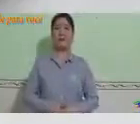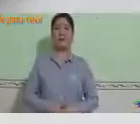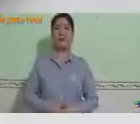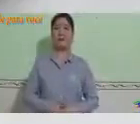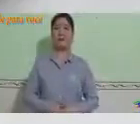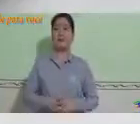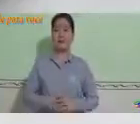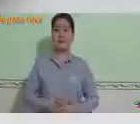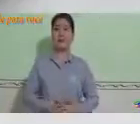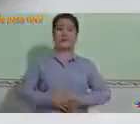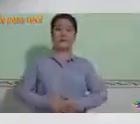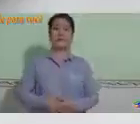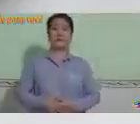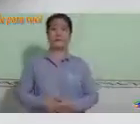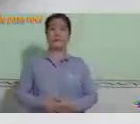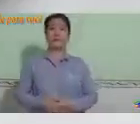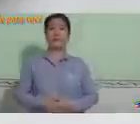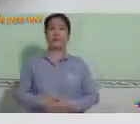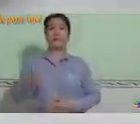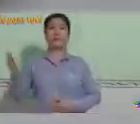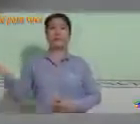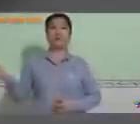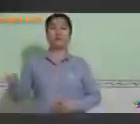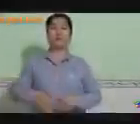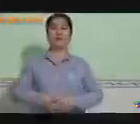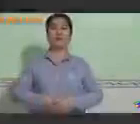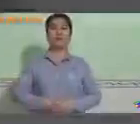a farinha de algum cereal e água.